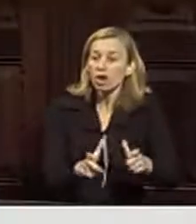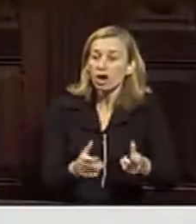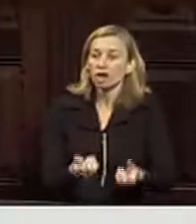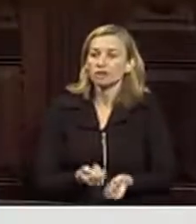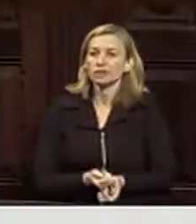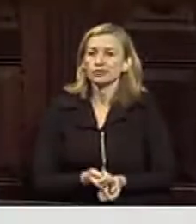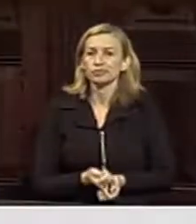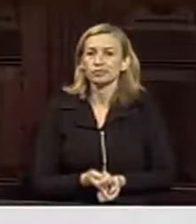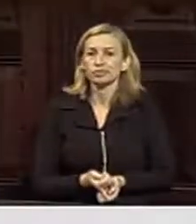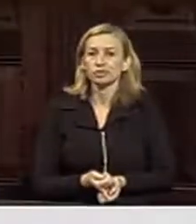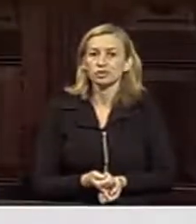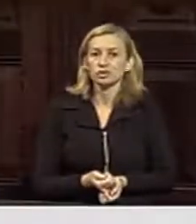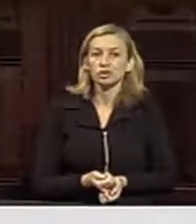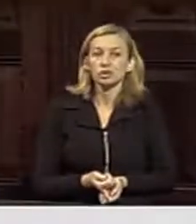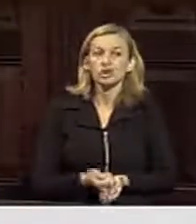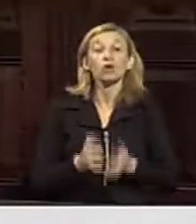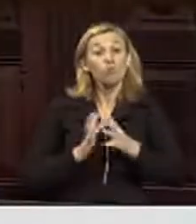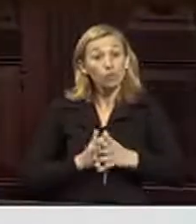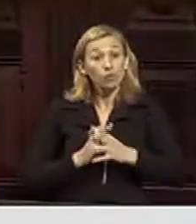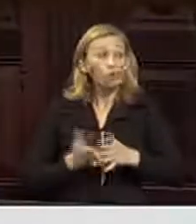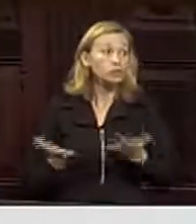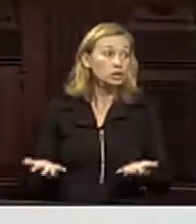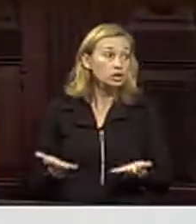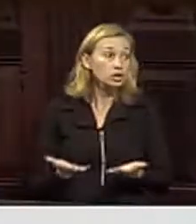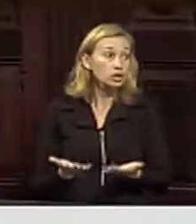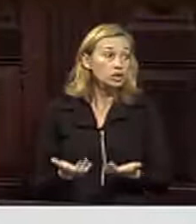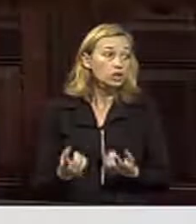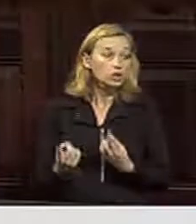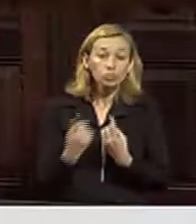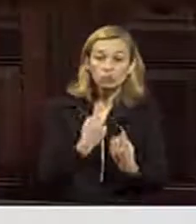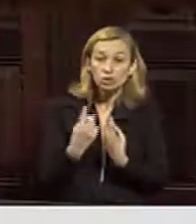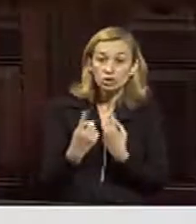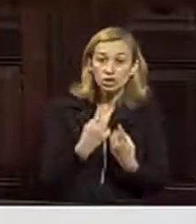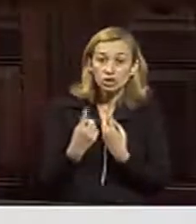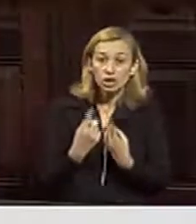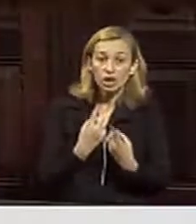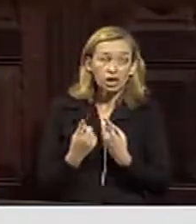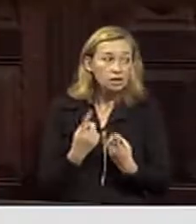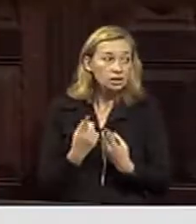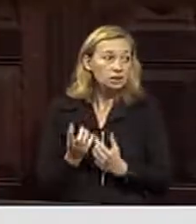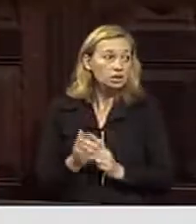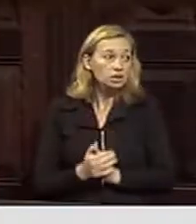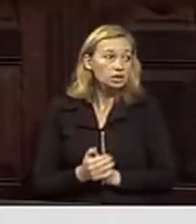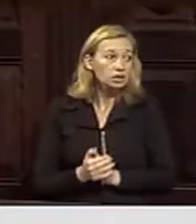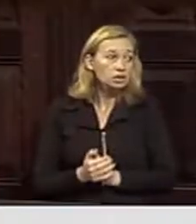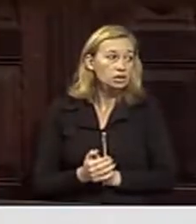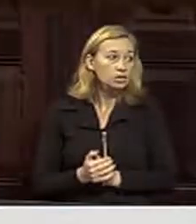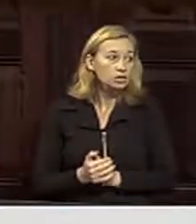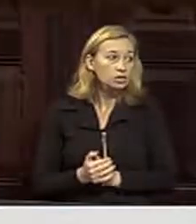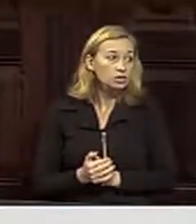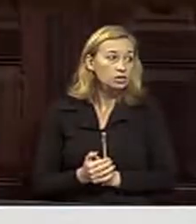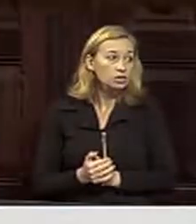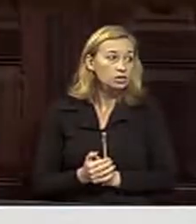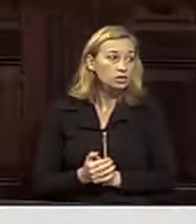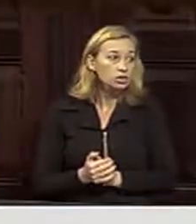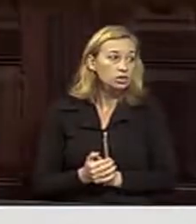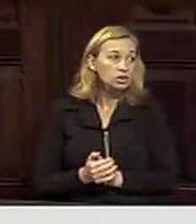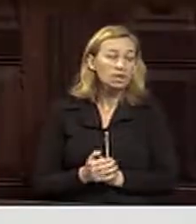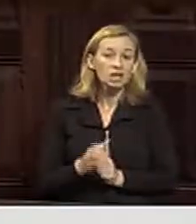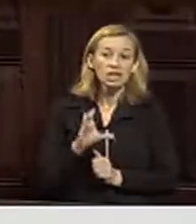quase impossível. E uma estrada que ainda escoa boa parte da produção do